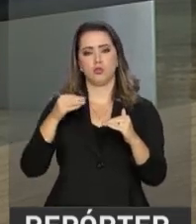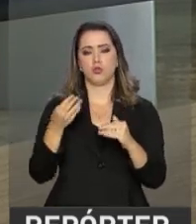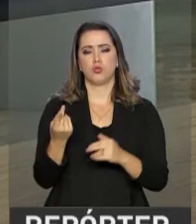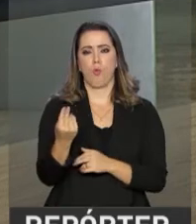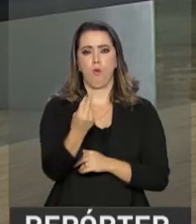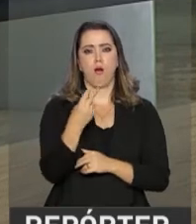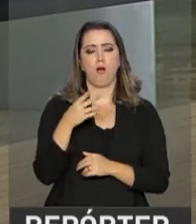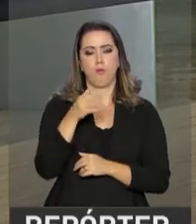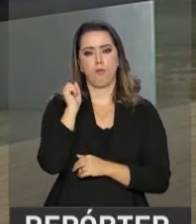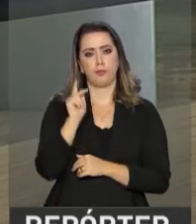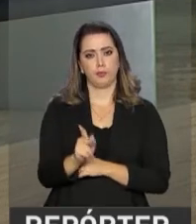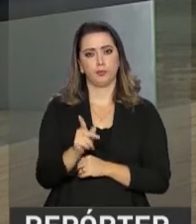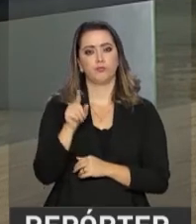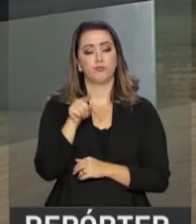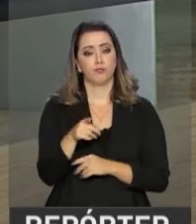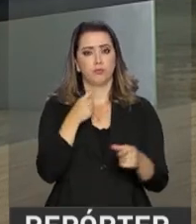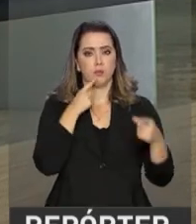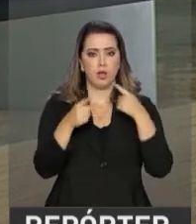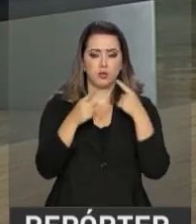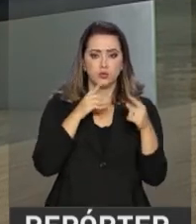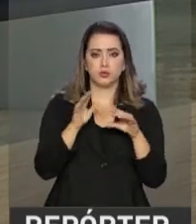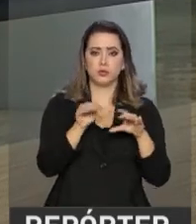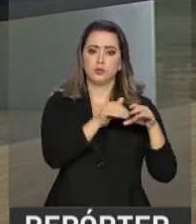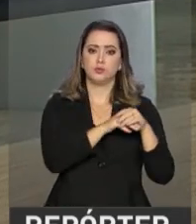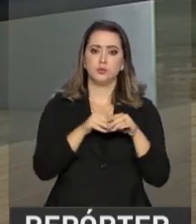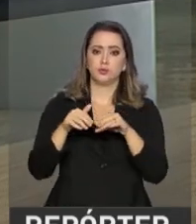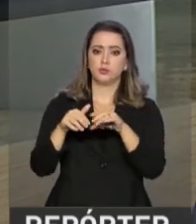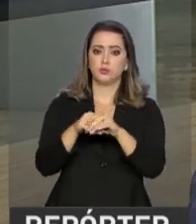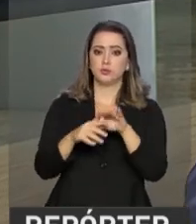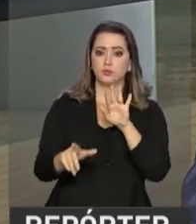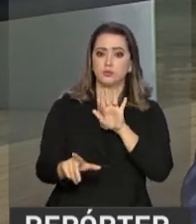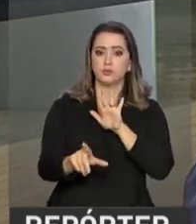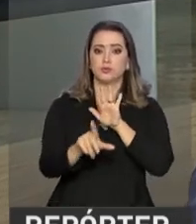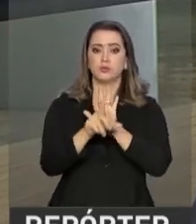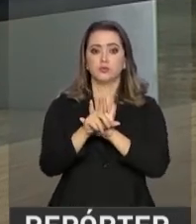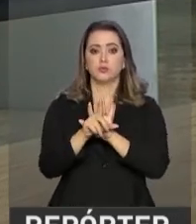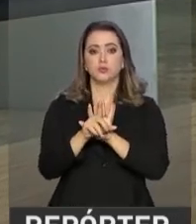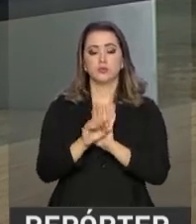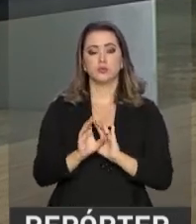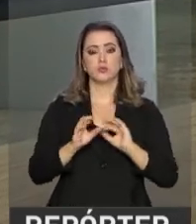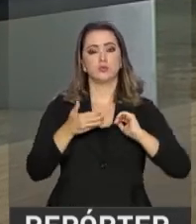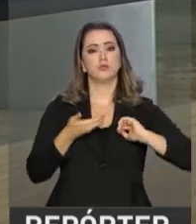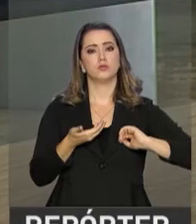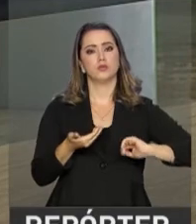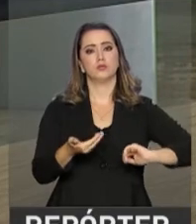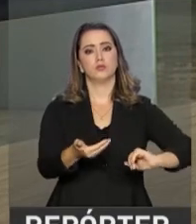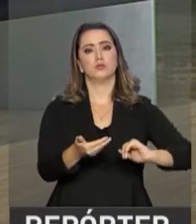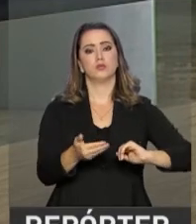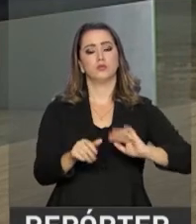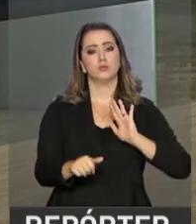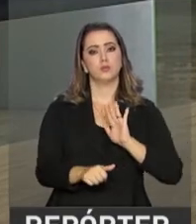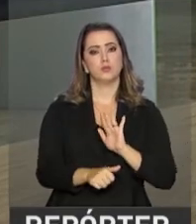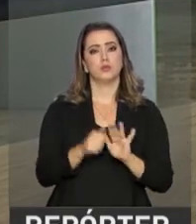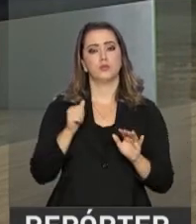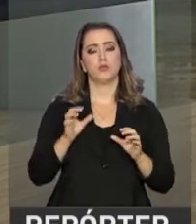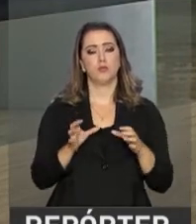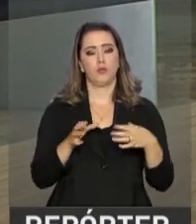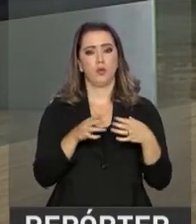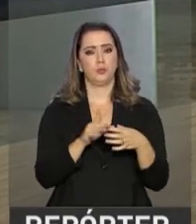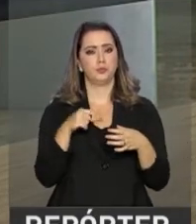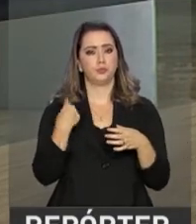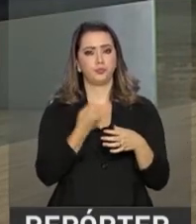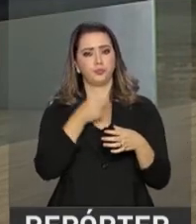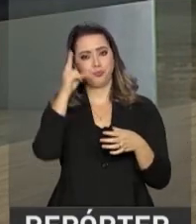a discussão ea votação do texto da reforma da previdência no plenário da câmara dos deputados em primeiro turno a gente lembra